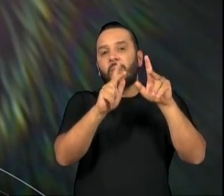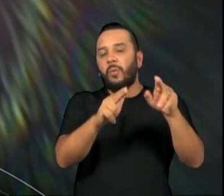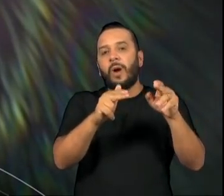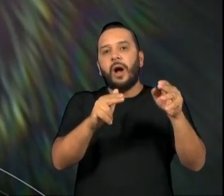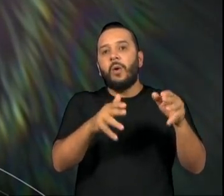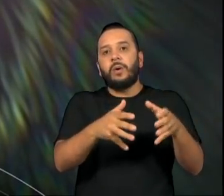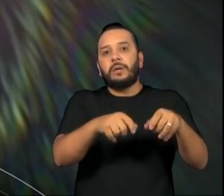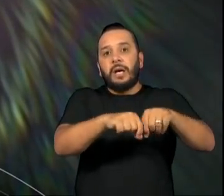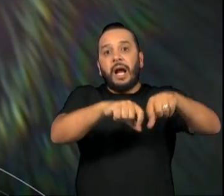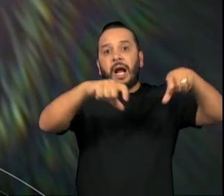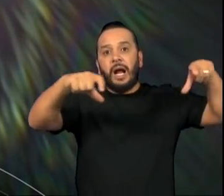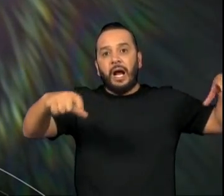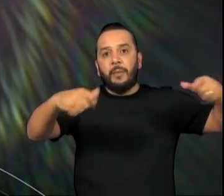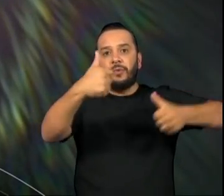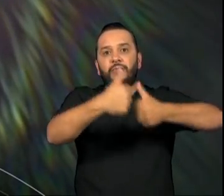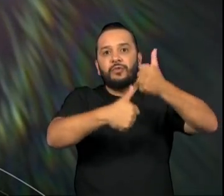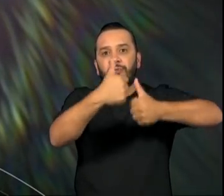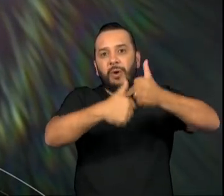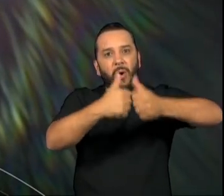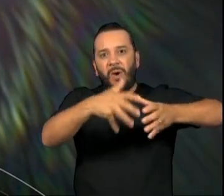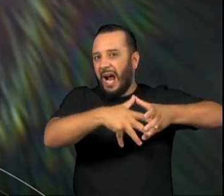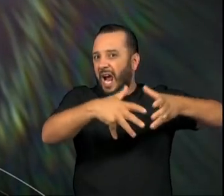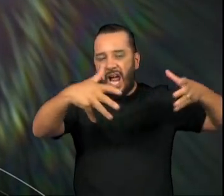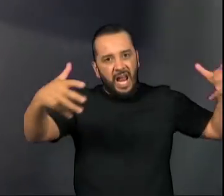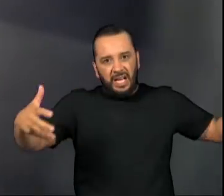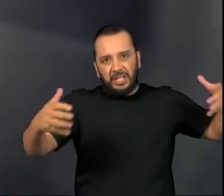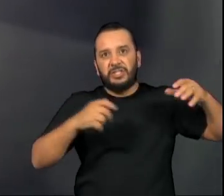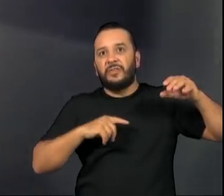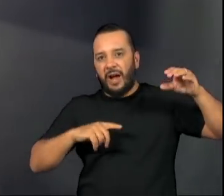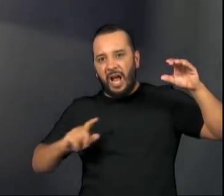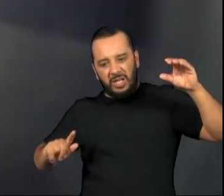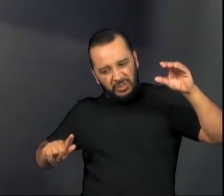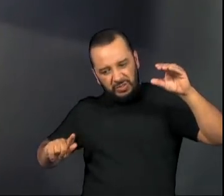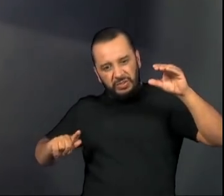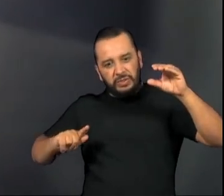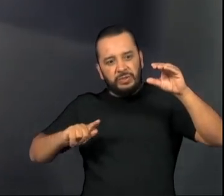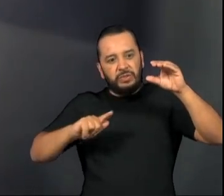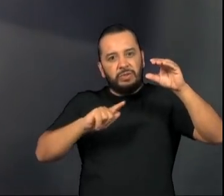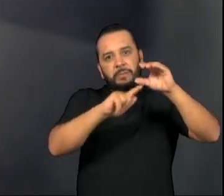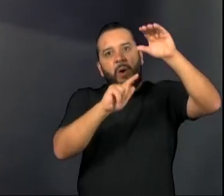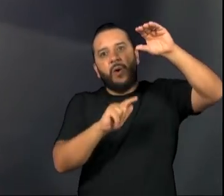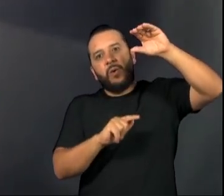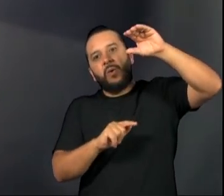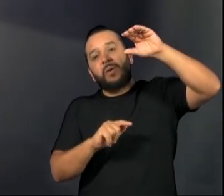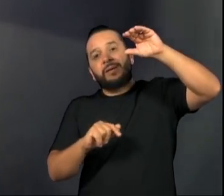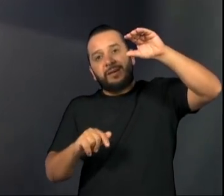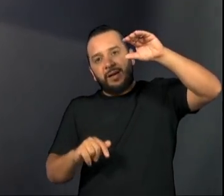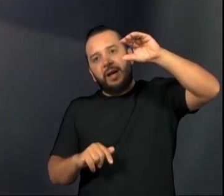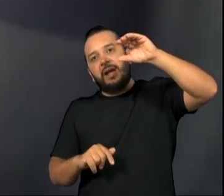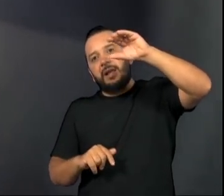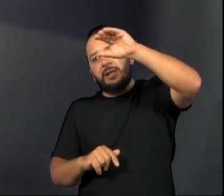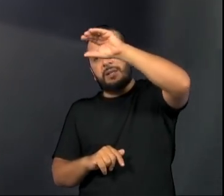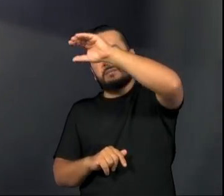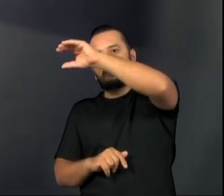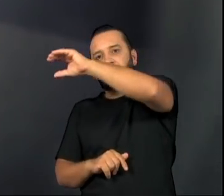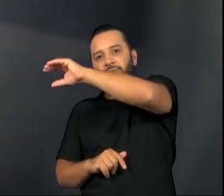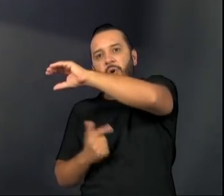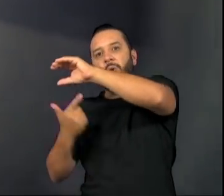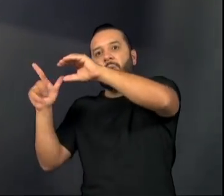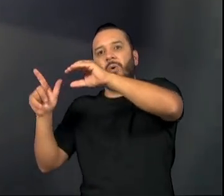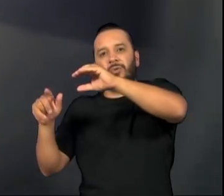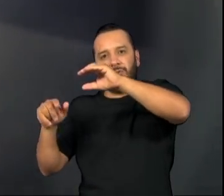e orbita o asteroide Didymos. O impacto deverá alterar e desviar a trajetória do corpo